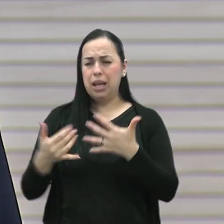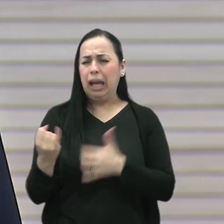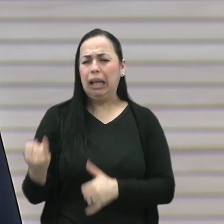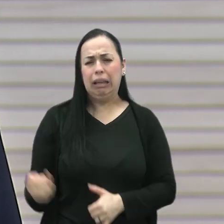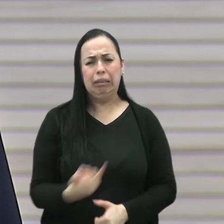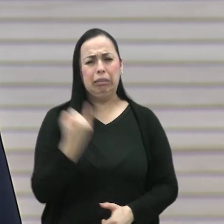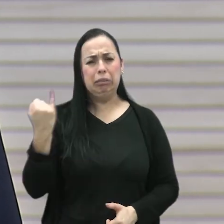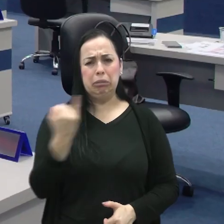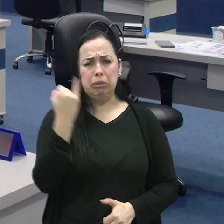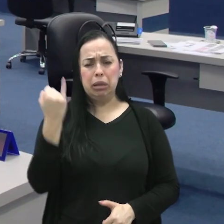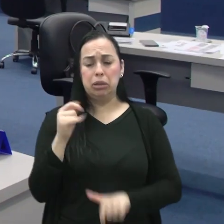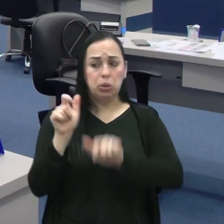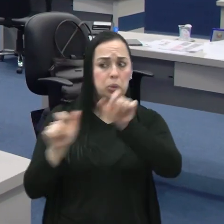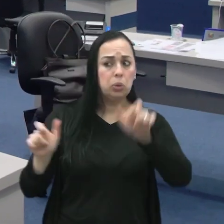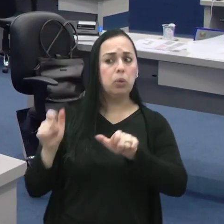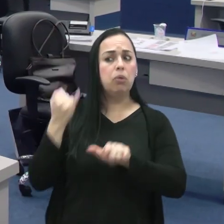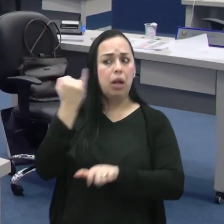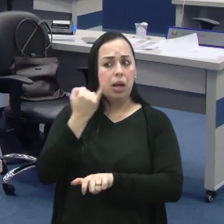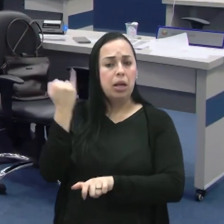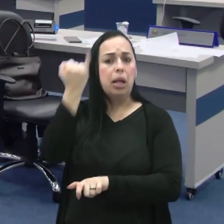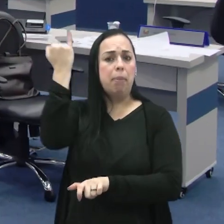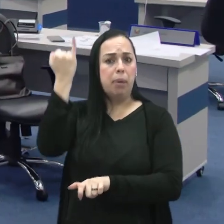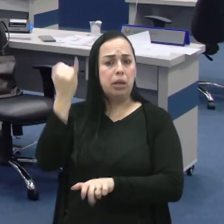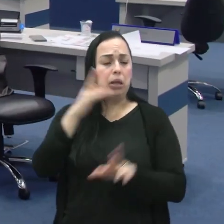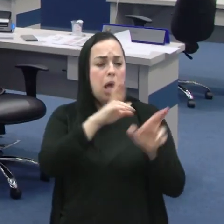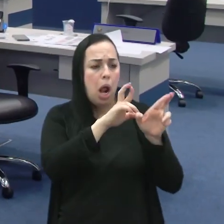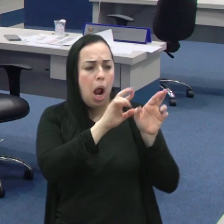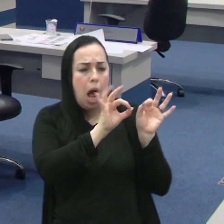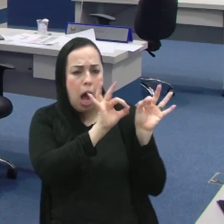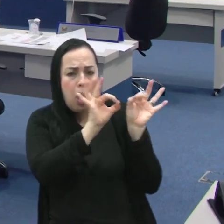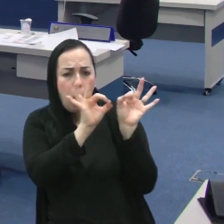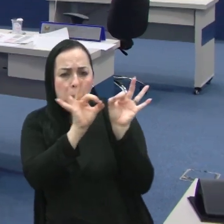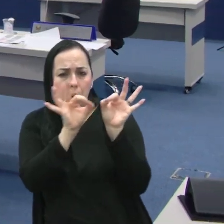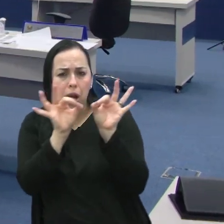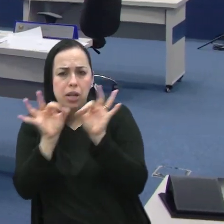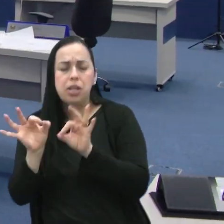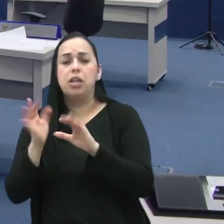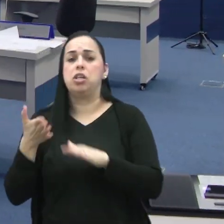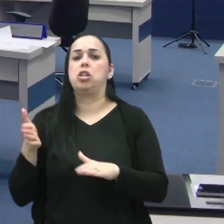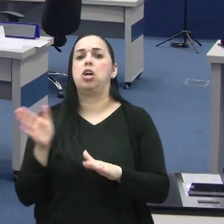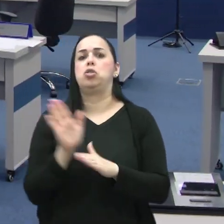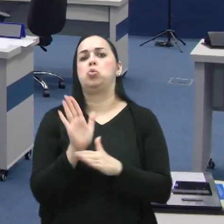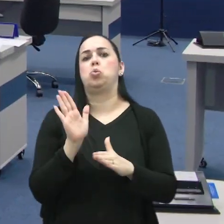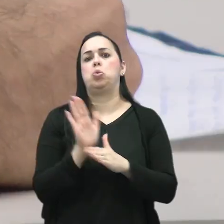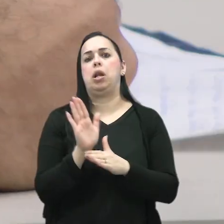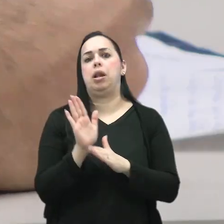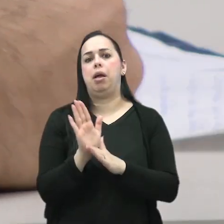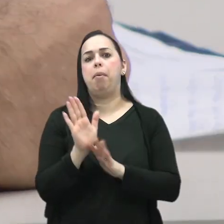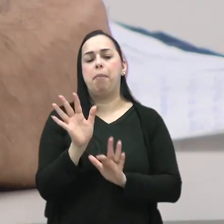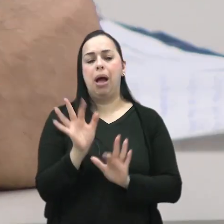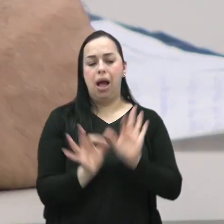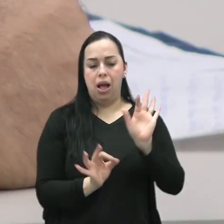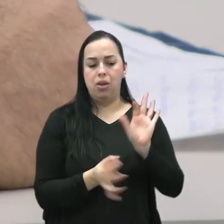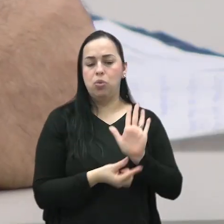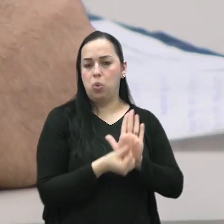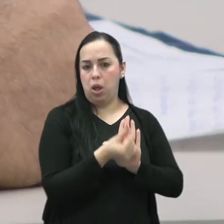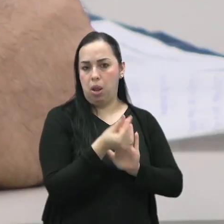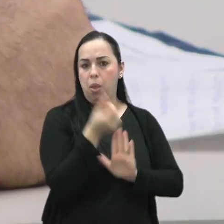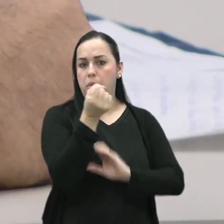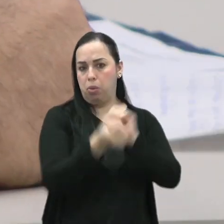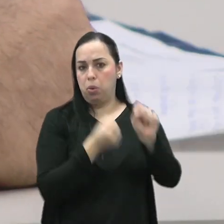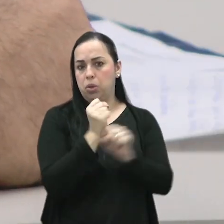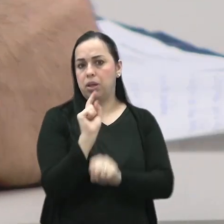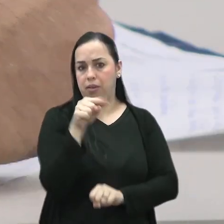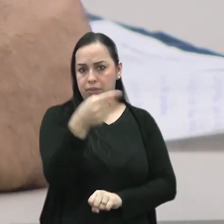é fundamental que os parlamentares acompanhem todo o processo e contribuam para um bom direcionamento